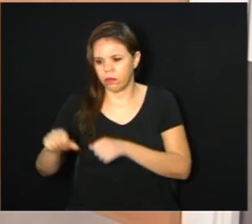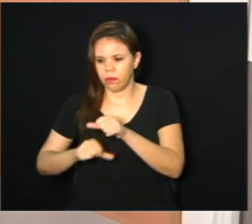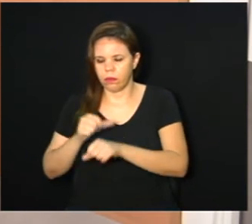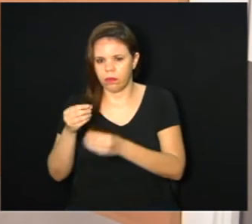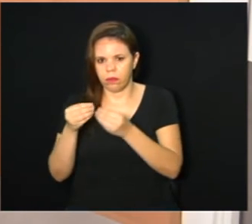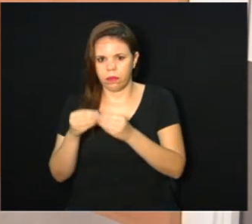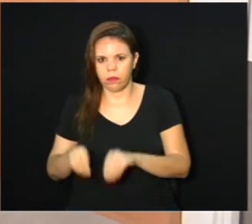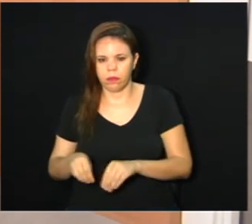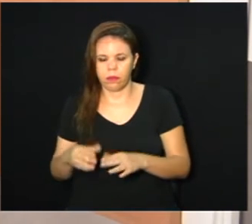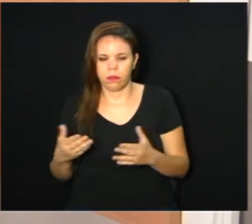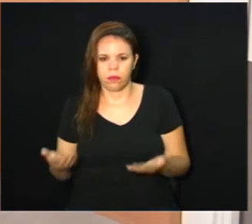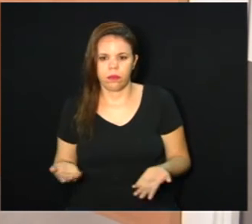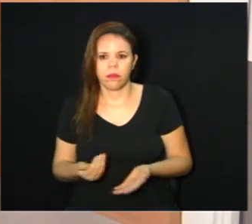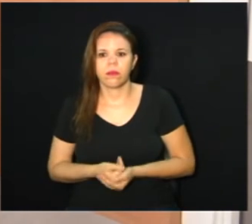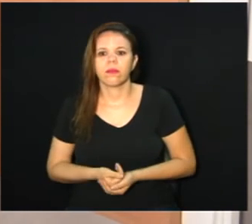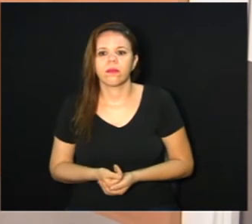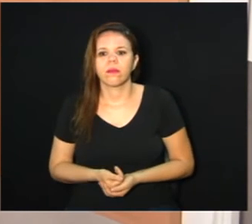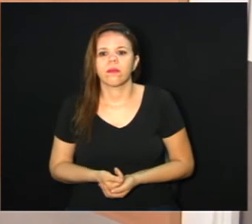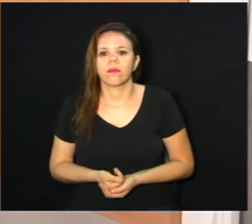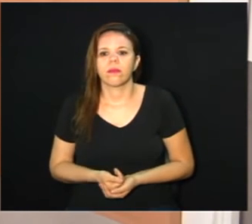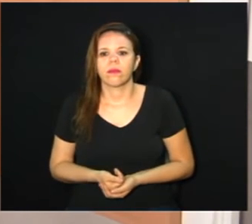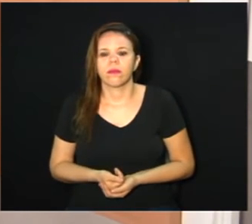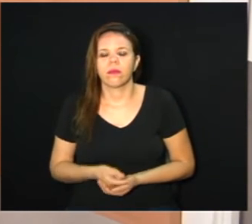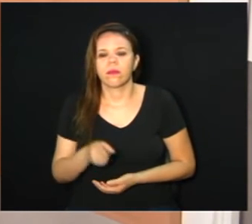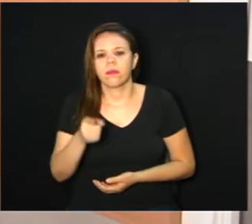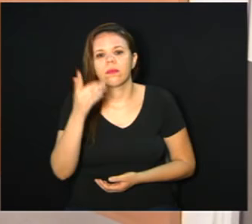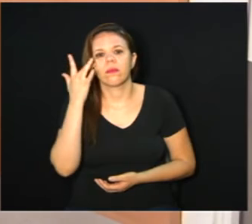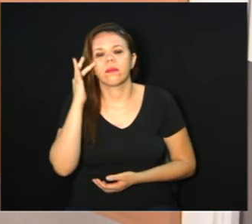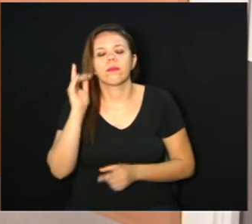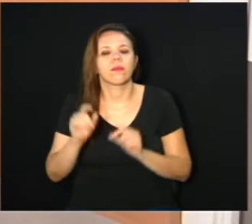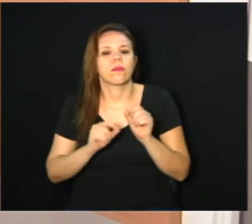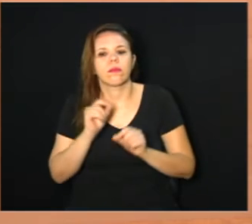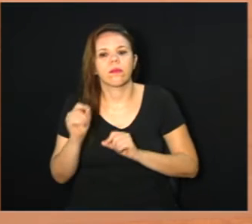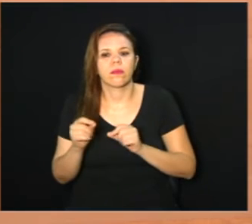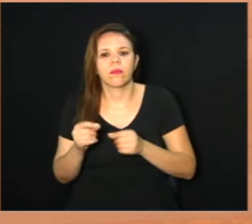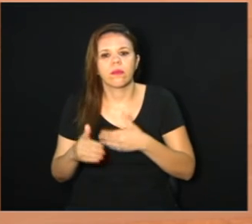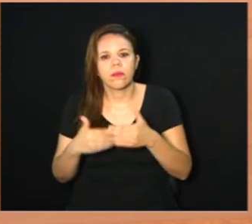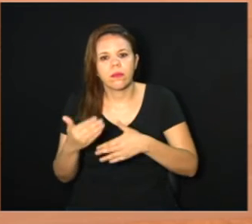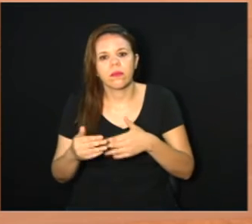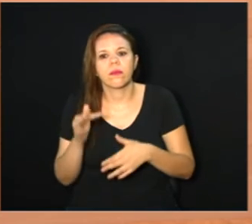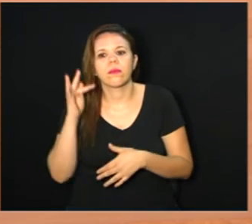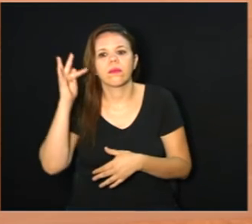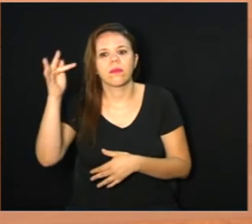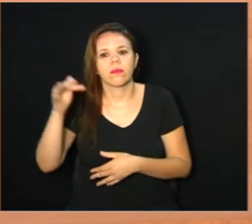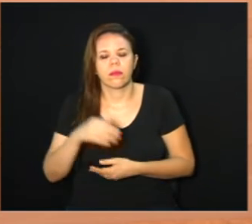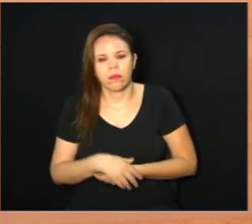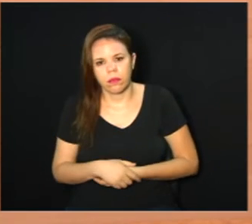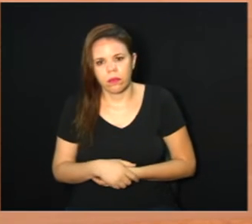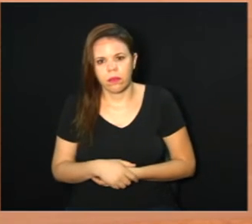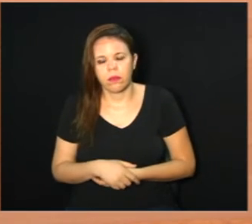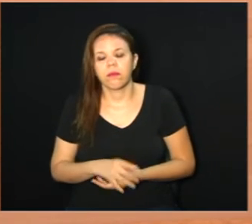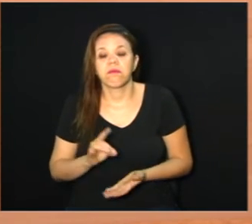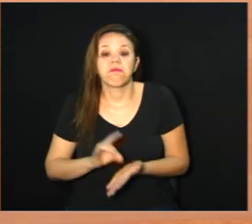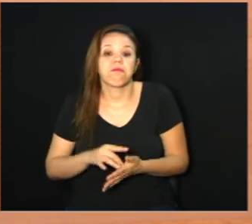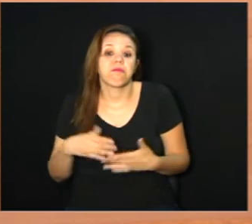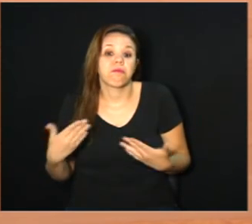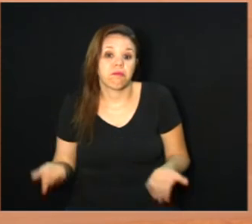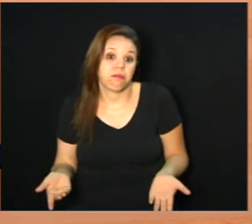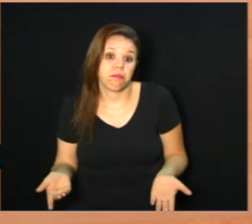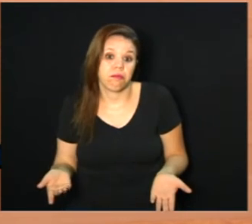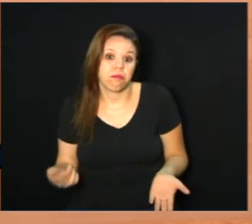Sim. Então, você acha que a tendência aí para o futuro seria realmente a